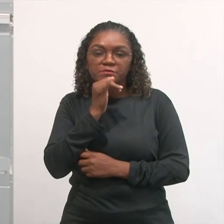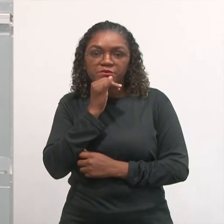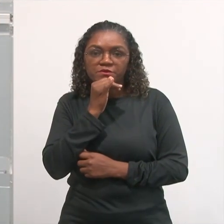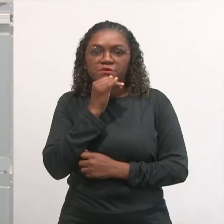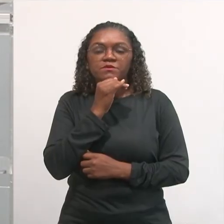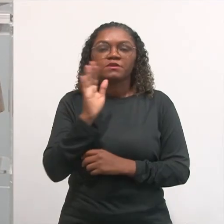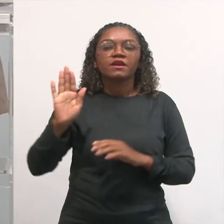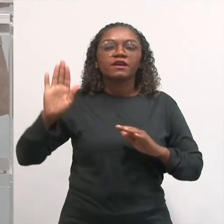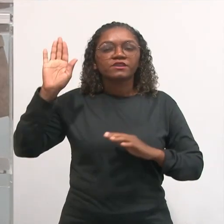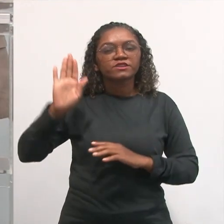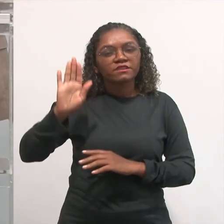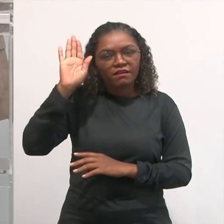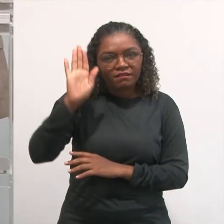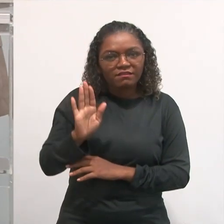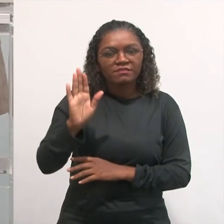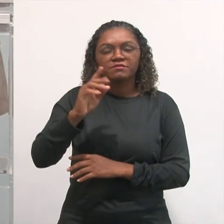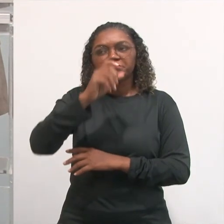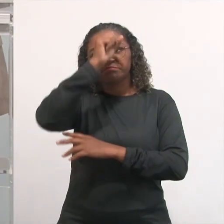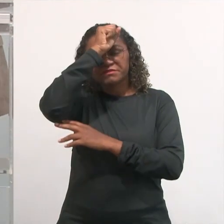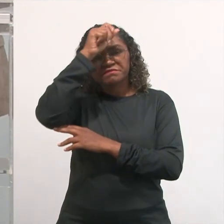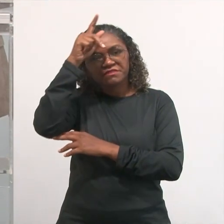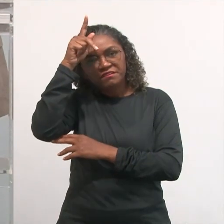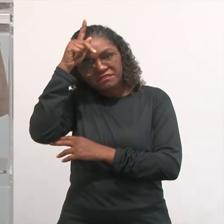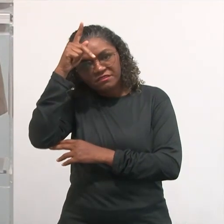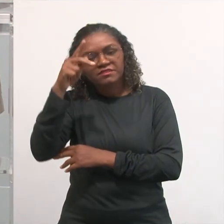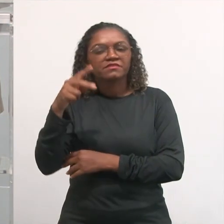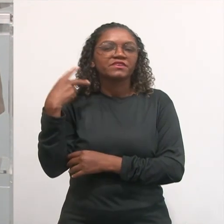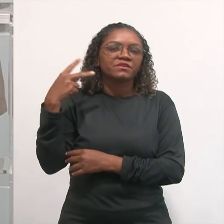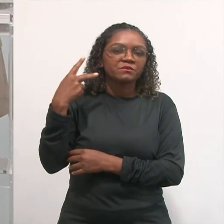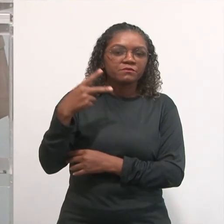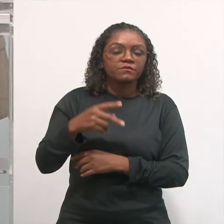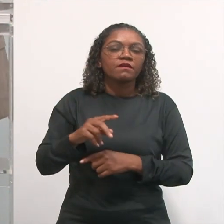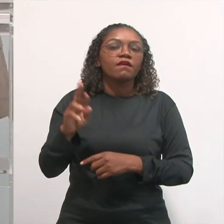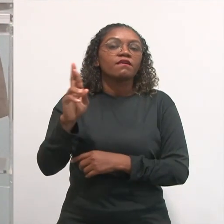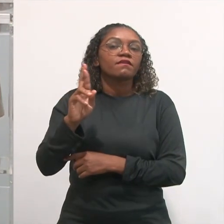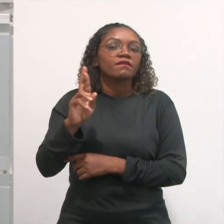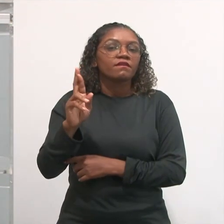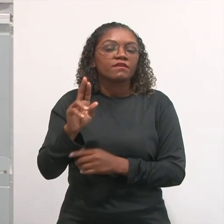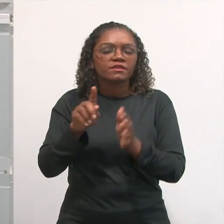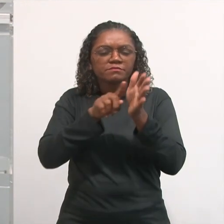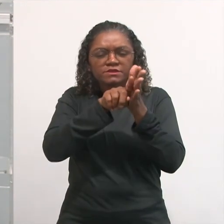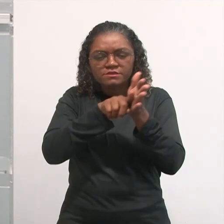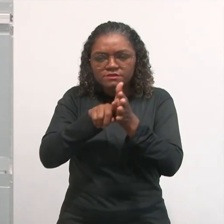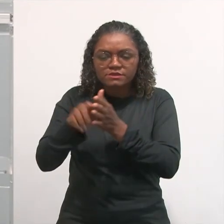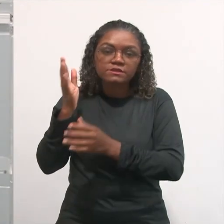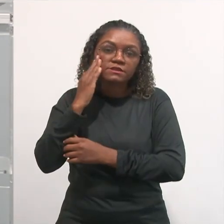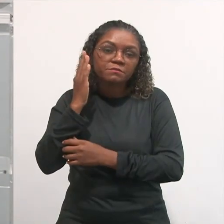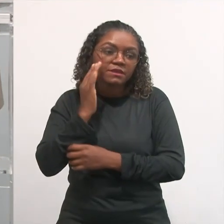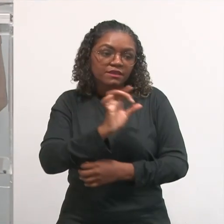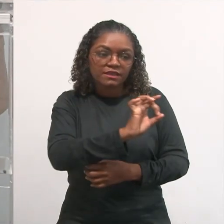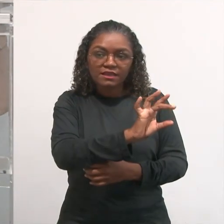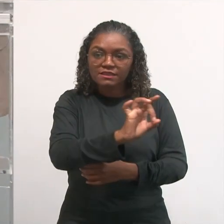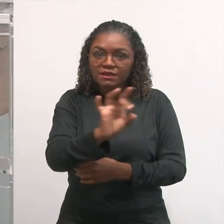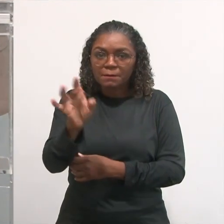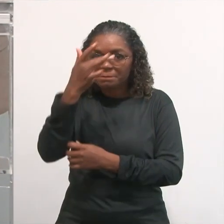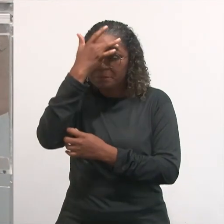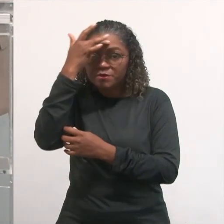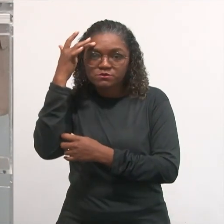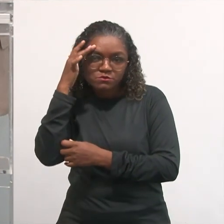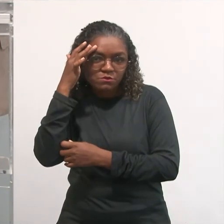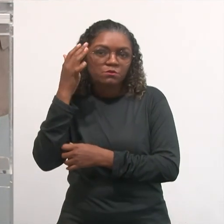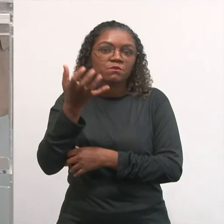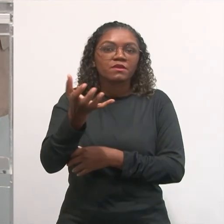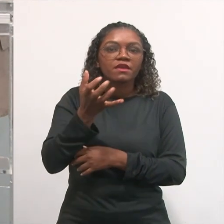da cidade. E aí, por exemplo, quem faz a pesquisa, né, o órgão que faz a pesquisa, ele não entrevistou todos os eleitores